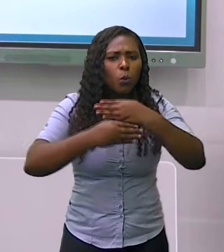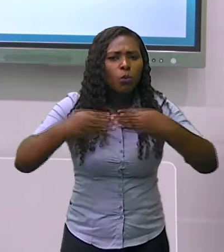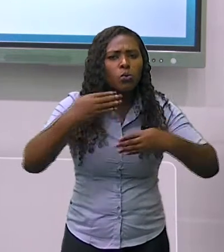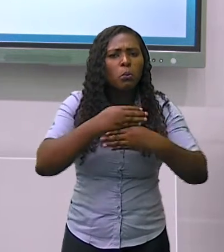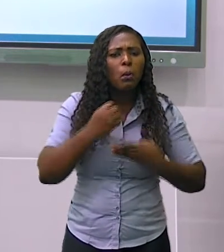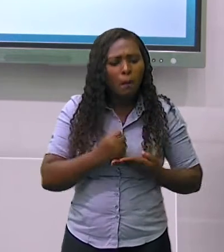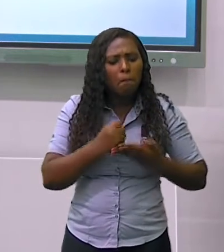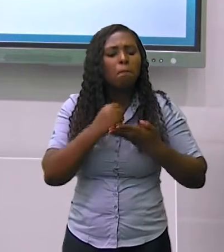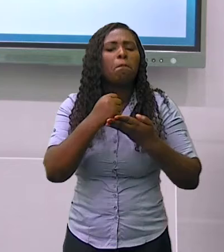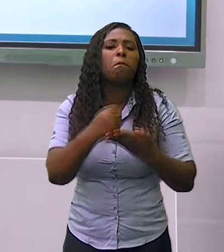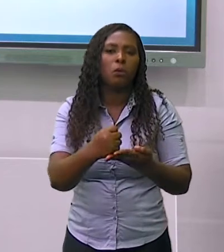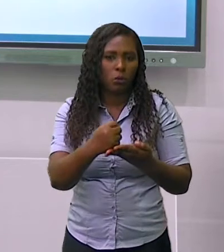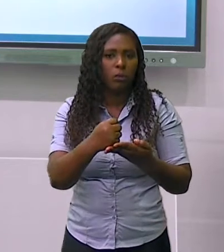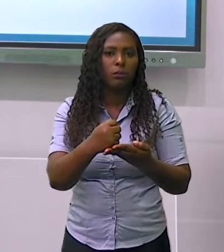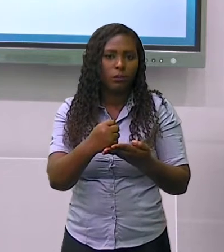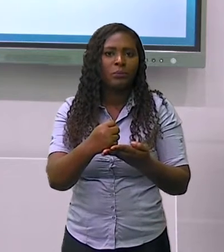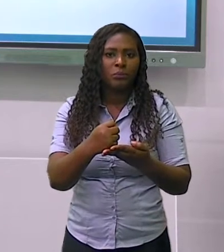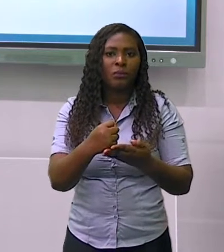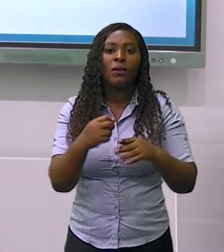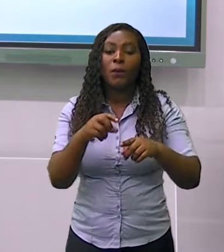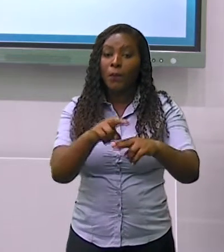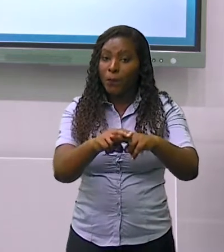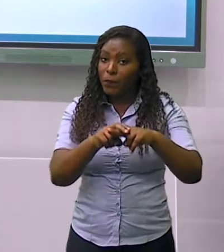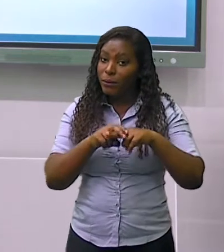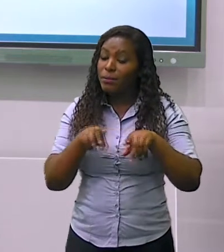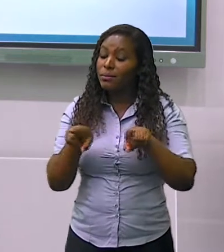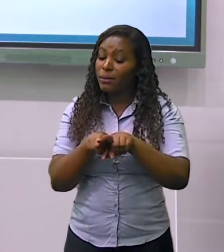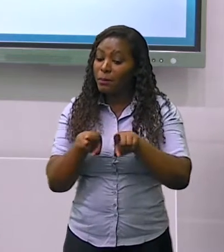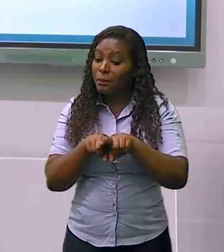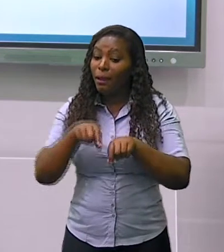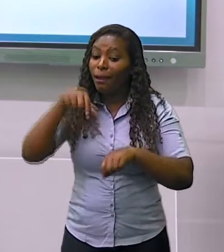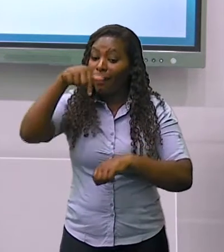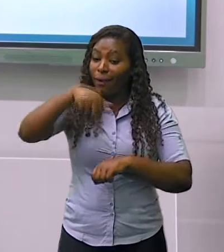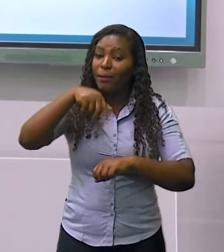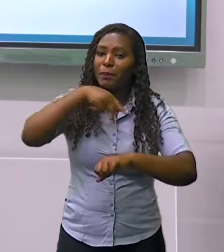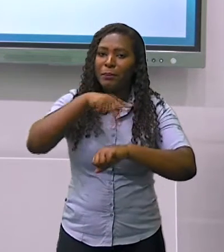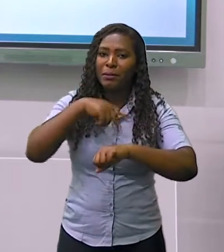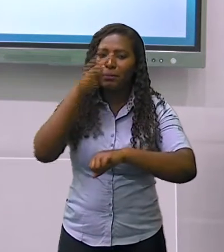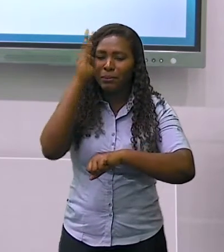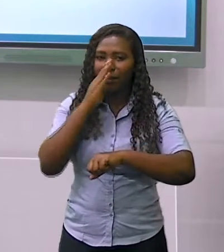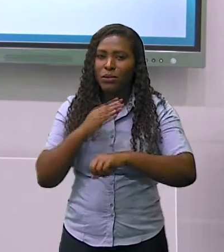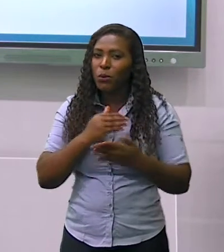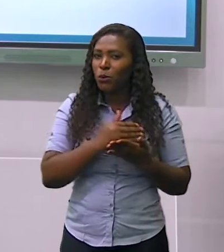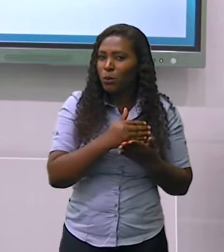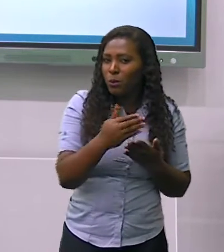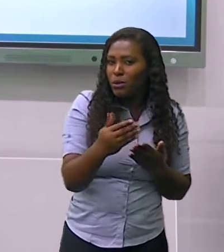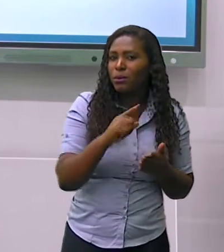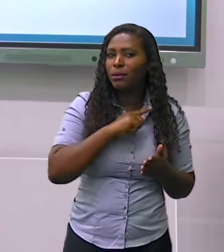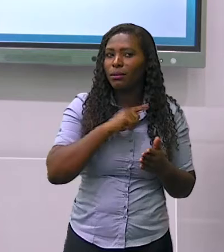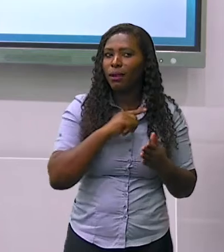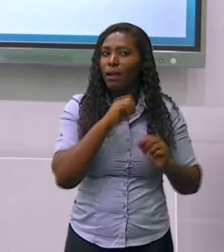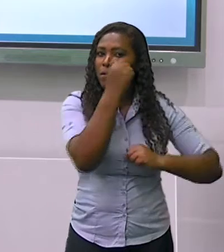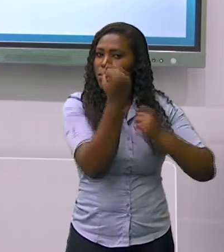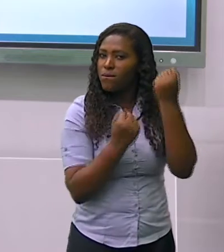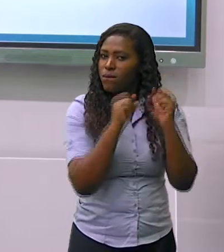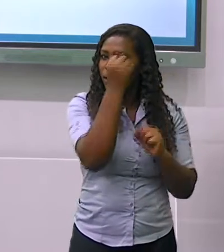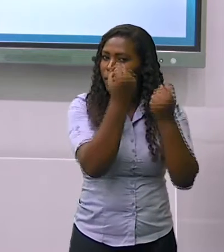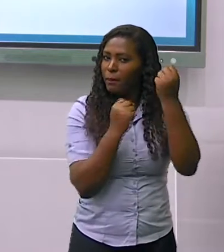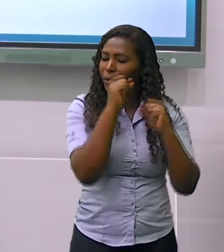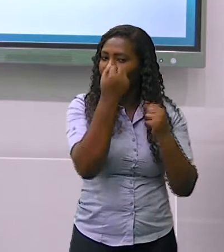a instalação de fábricas de automóveis no país. Então, perceba que a construção